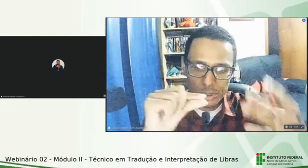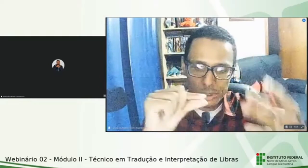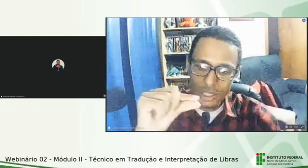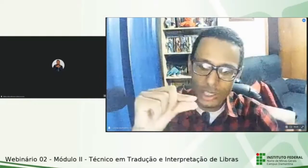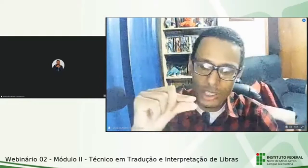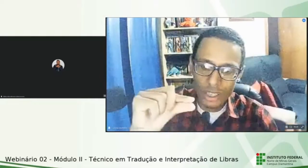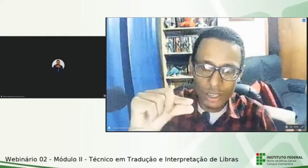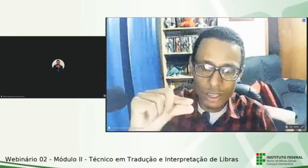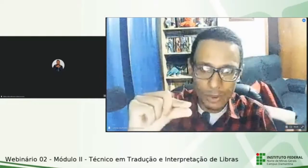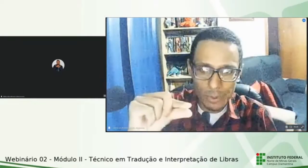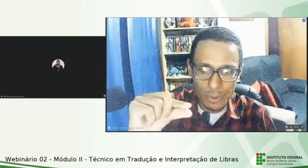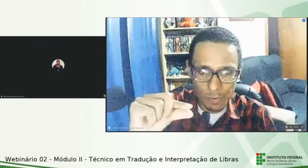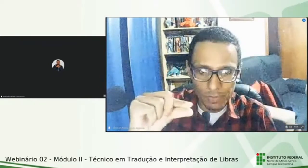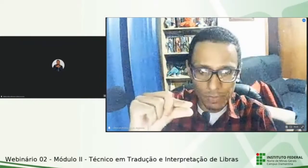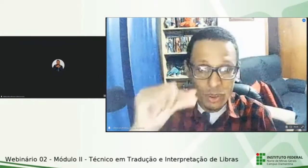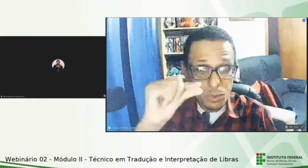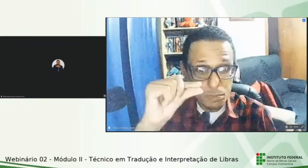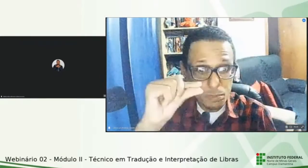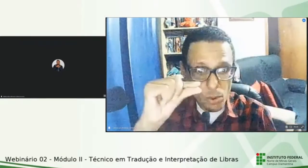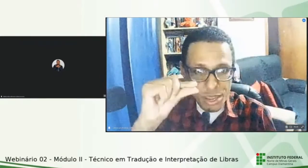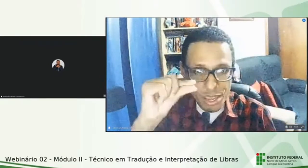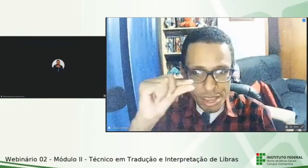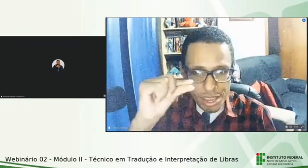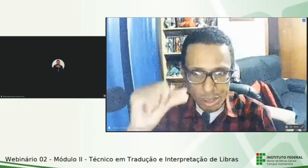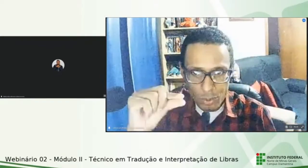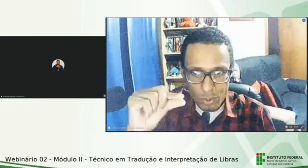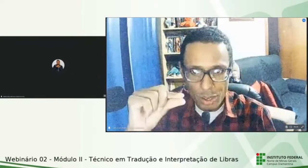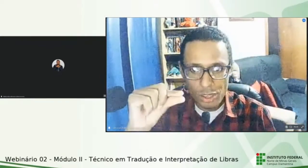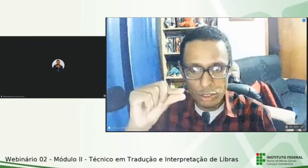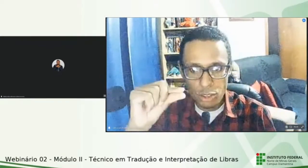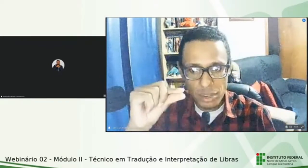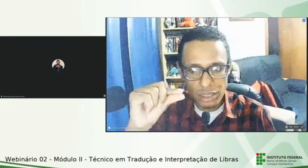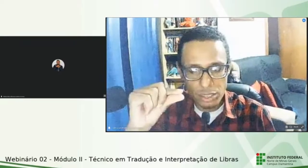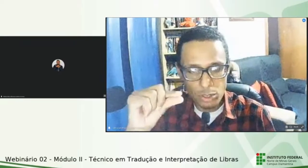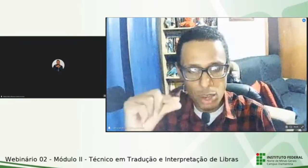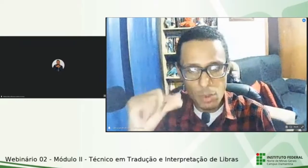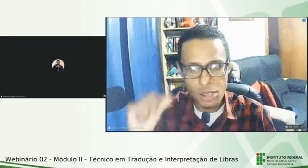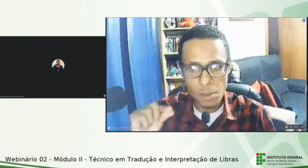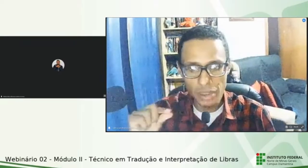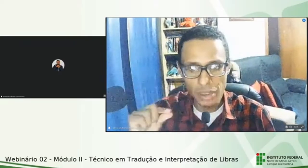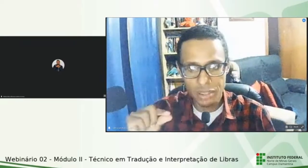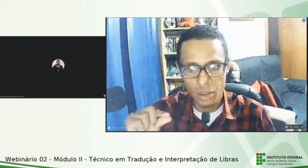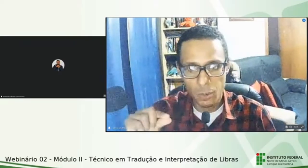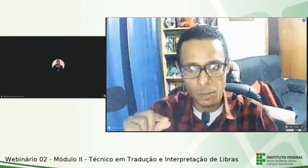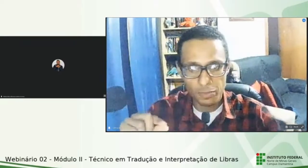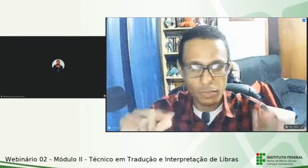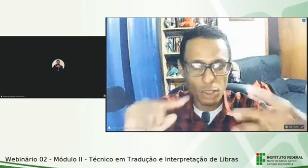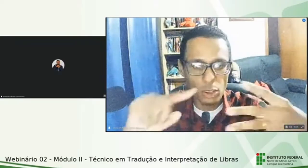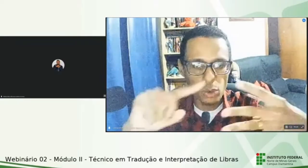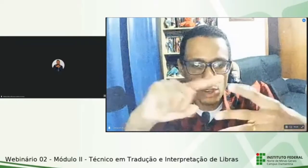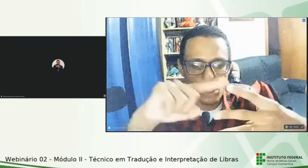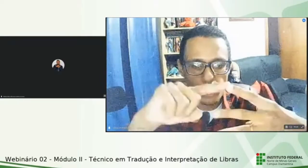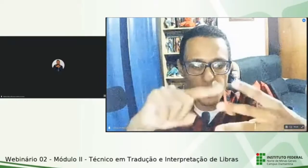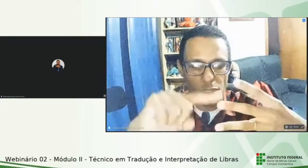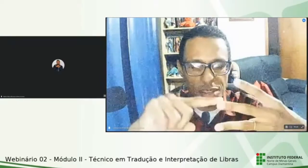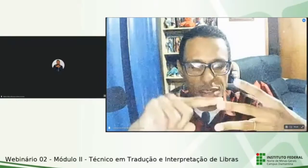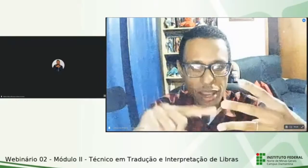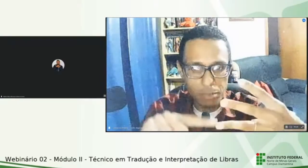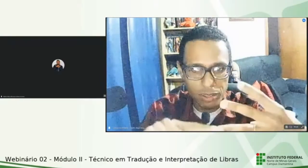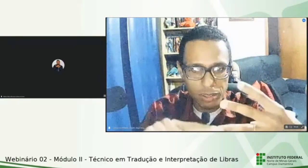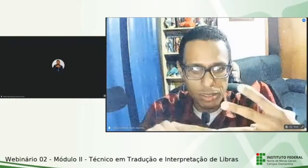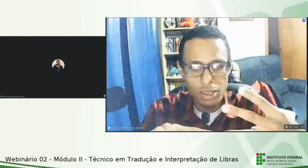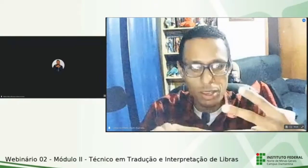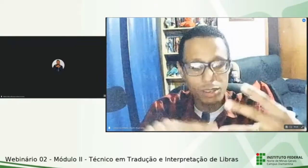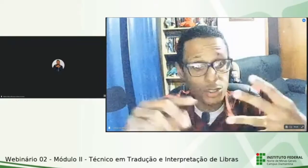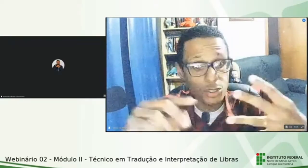um trechinho, um pouquinho sobre a tradução e interpretação. Os outros três